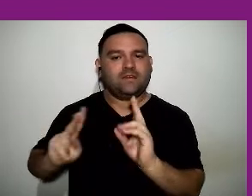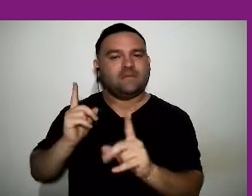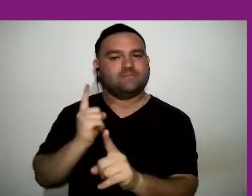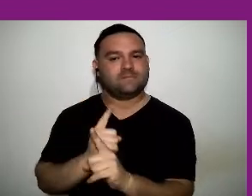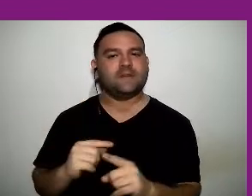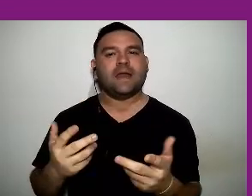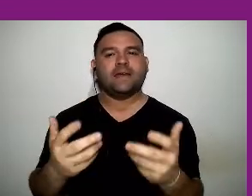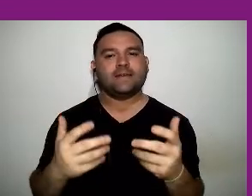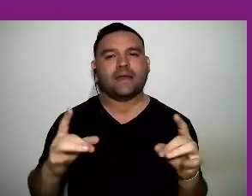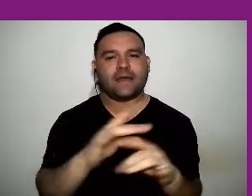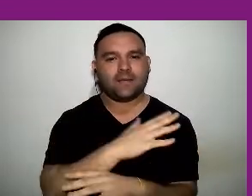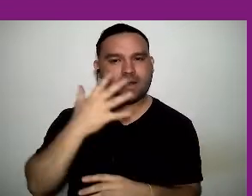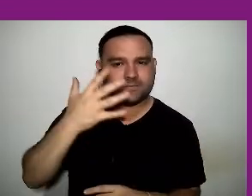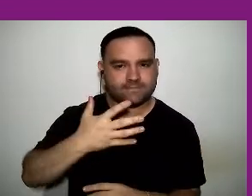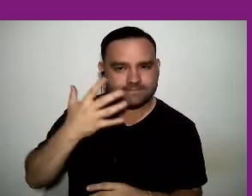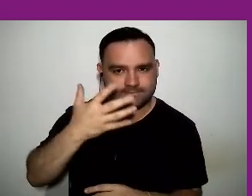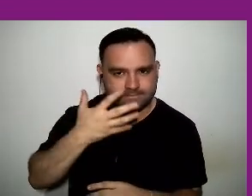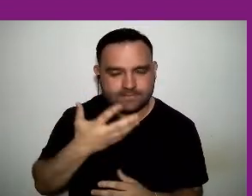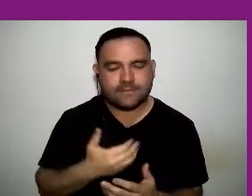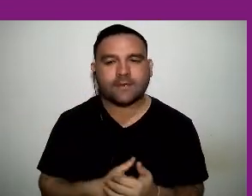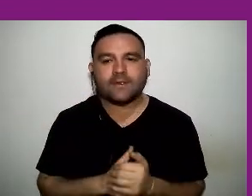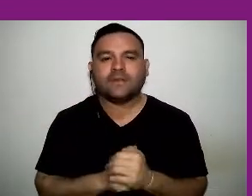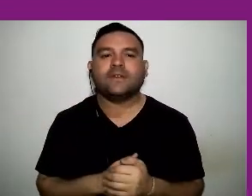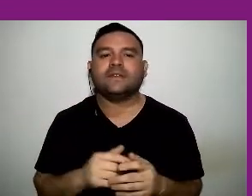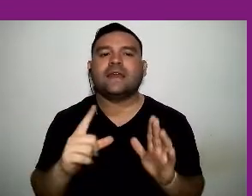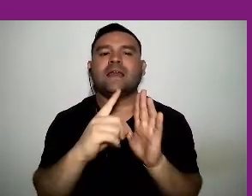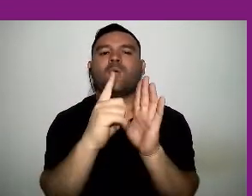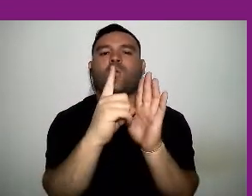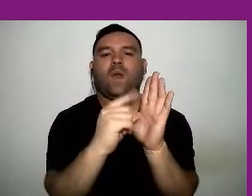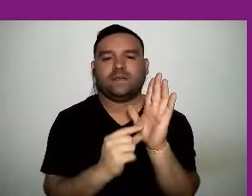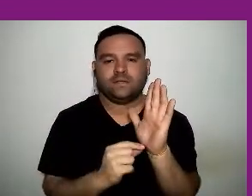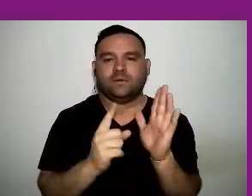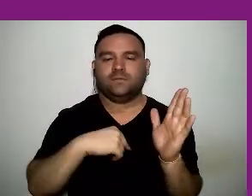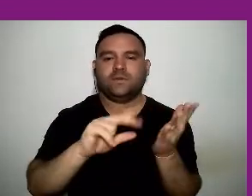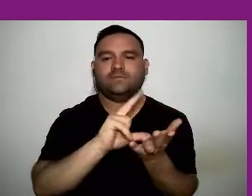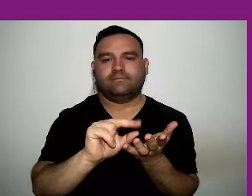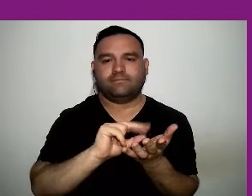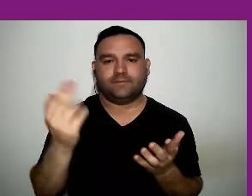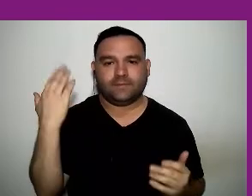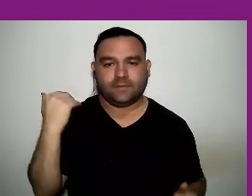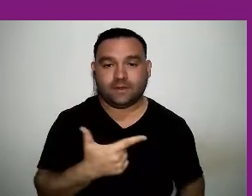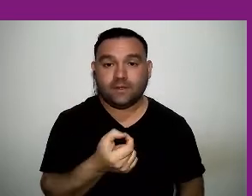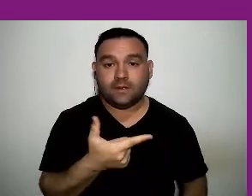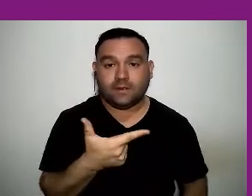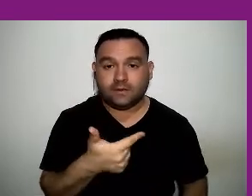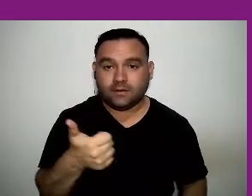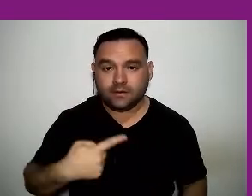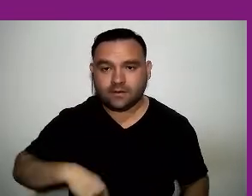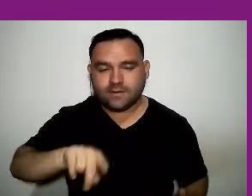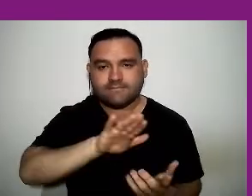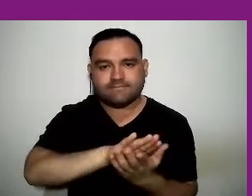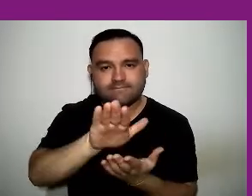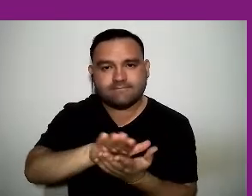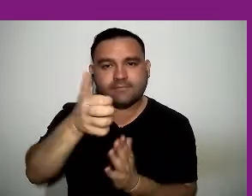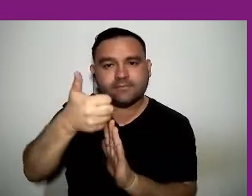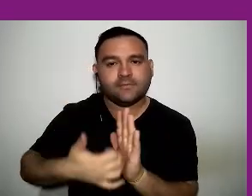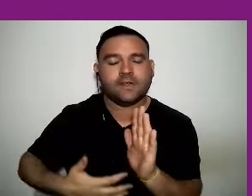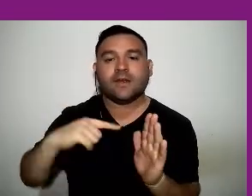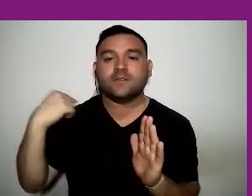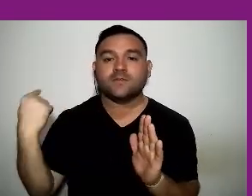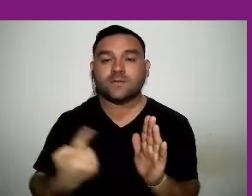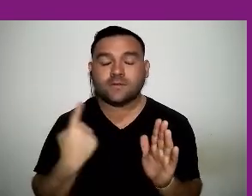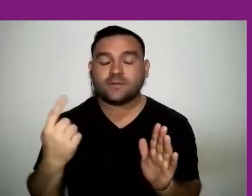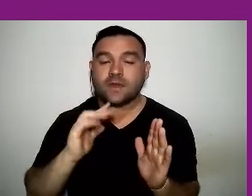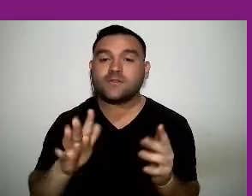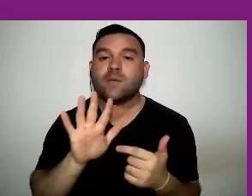Eu queria terminar essa apresentação com esse artigo que a gente publicou em 2021, em que a gente